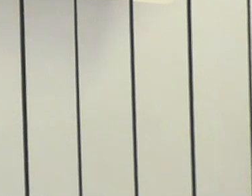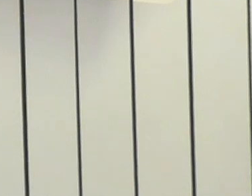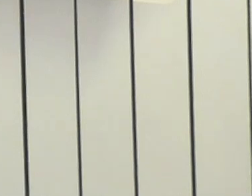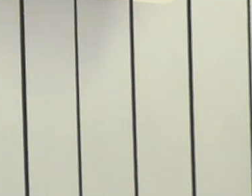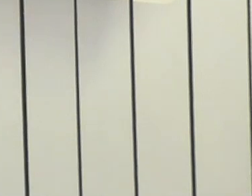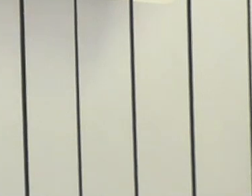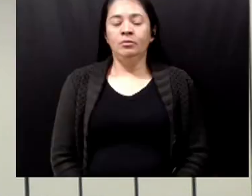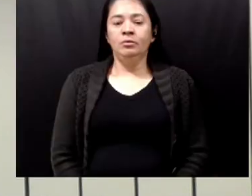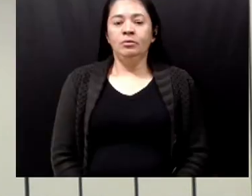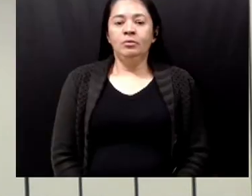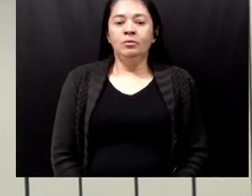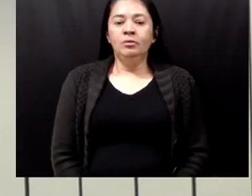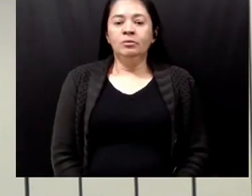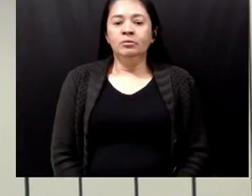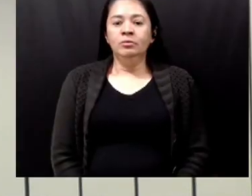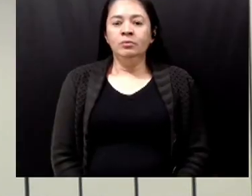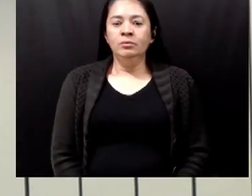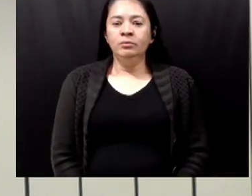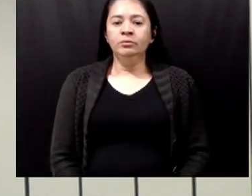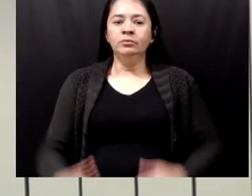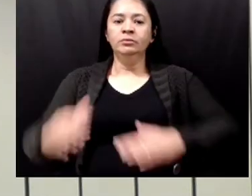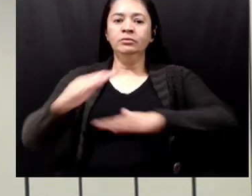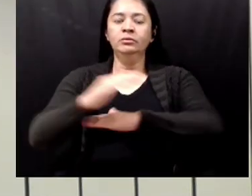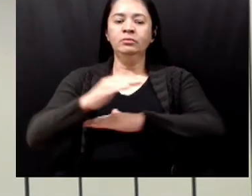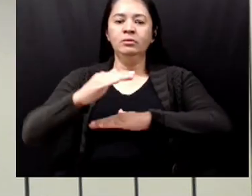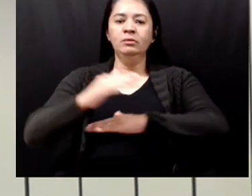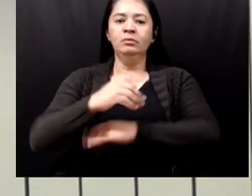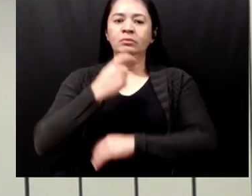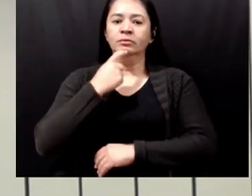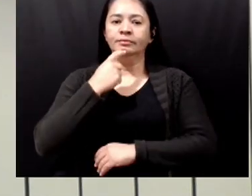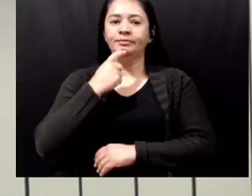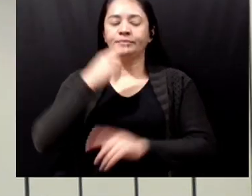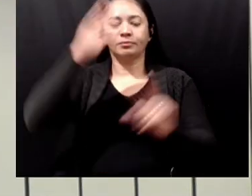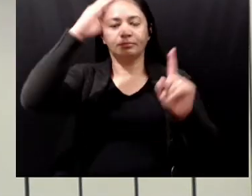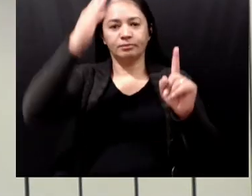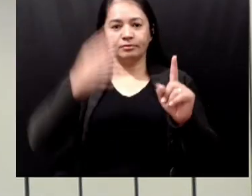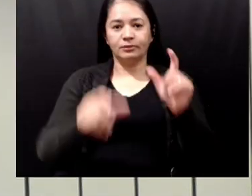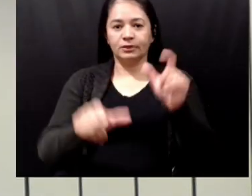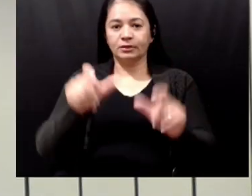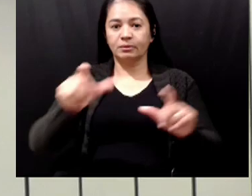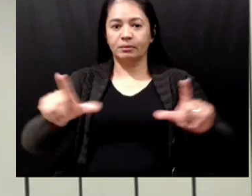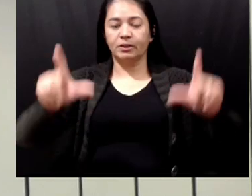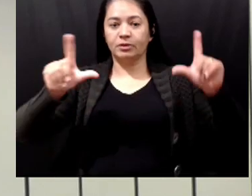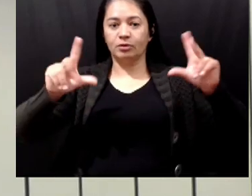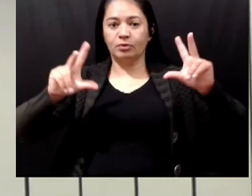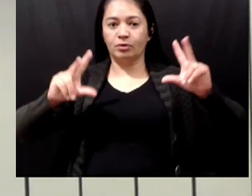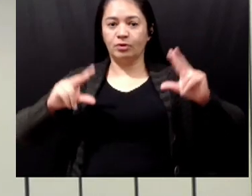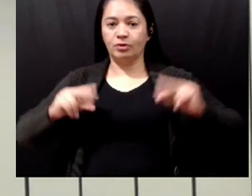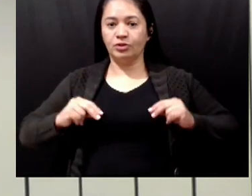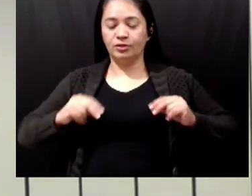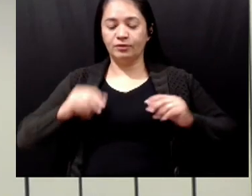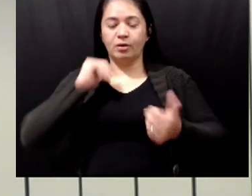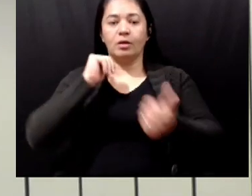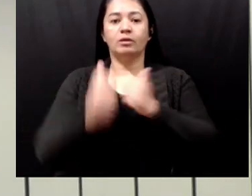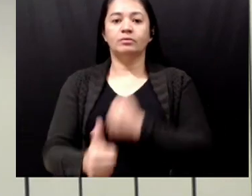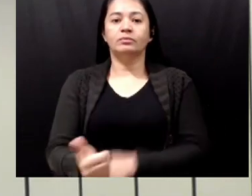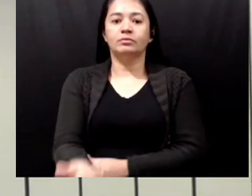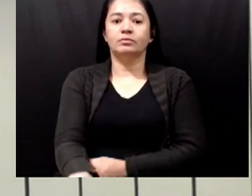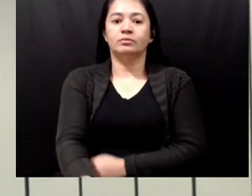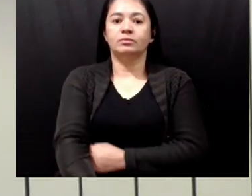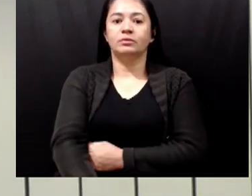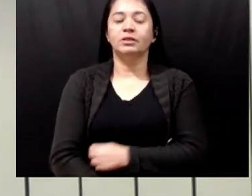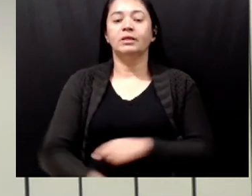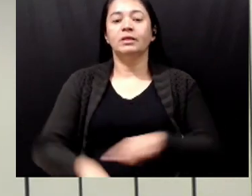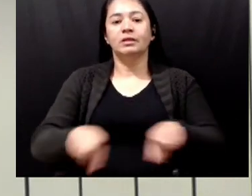Câmara de Campinas homenageia personalidades com os diplomas de mérito esportivo e com o de diversidade